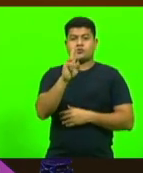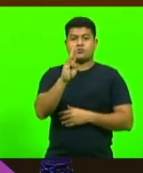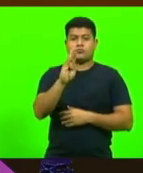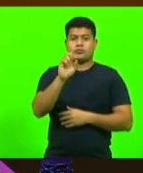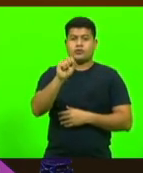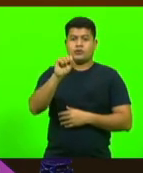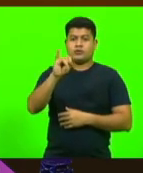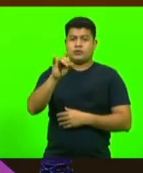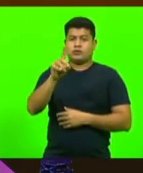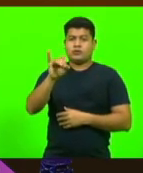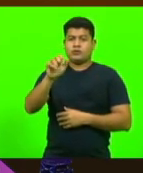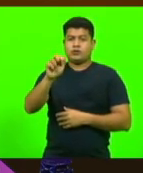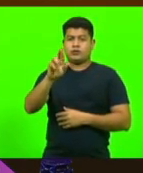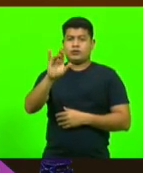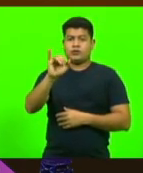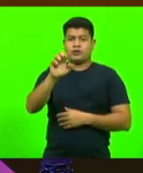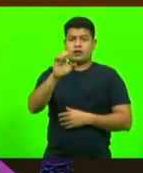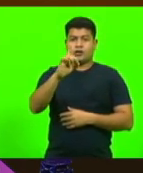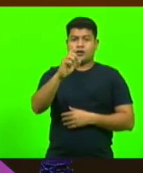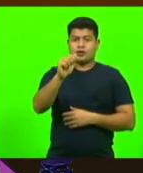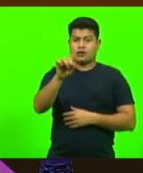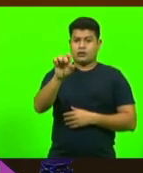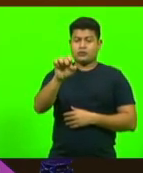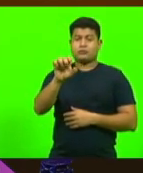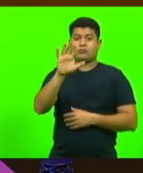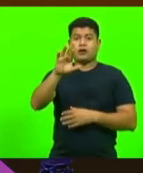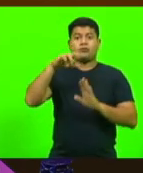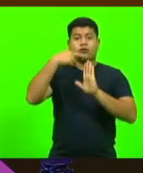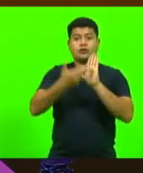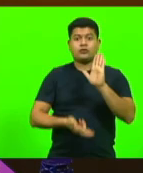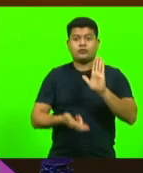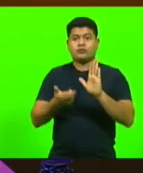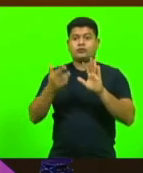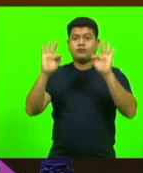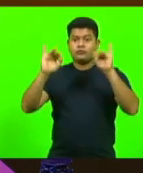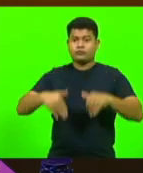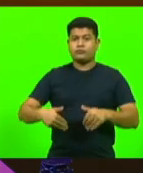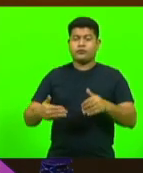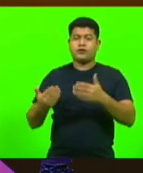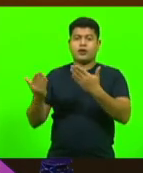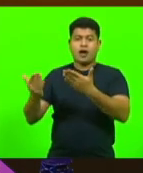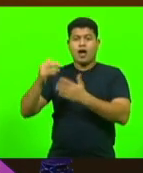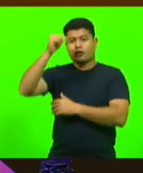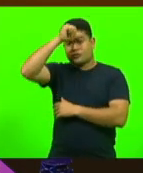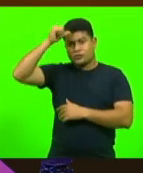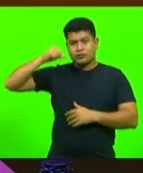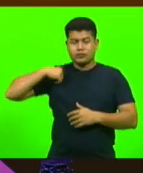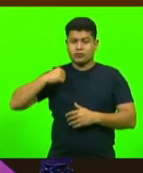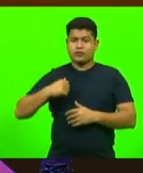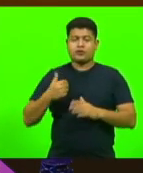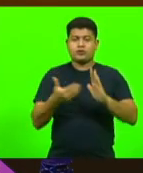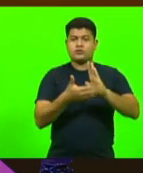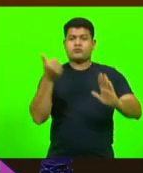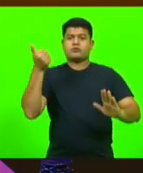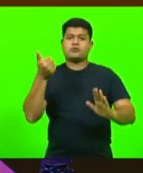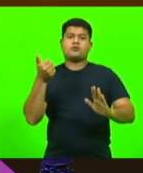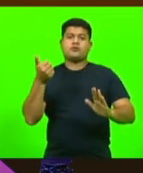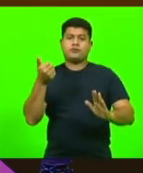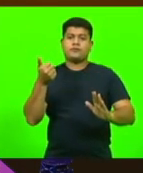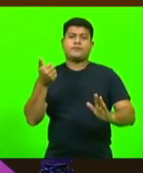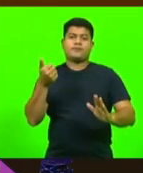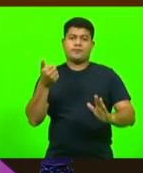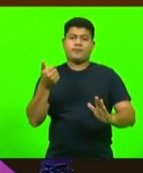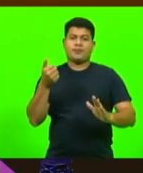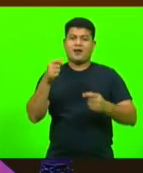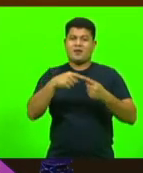no relatório final do deputado Darci de Matos Ele retirou esse esse esse esse princípio